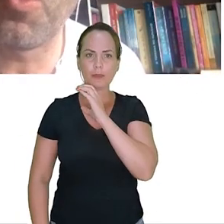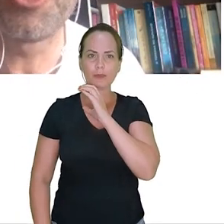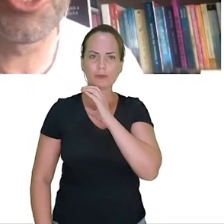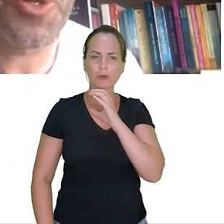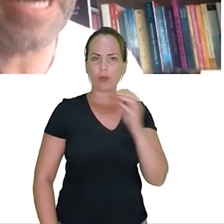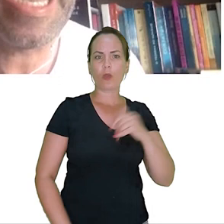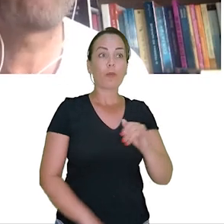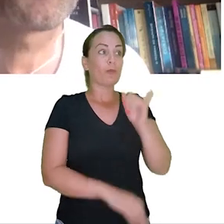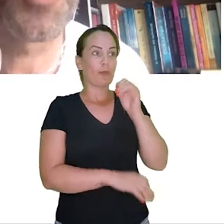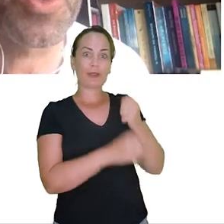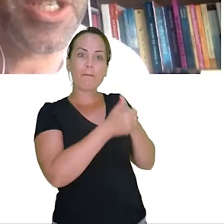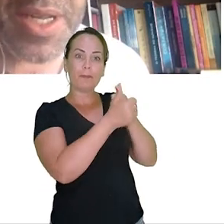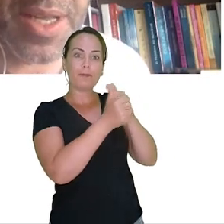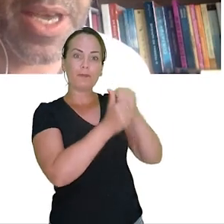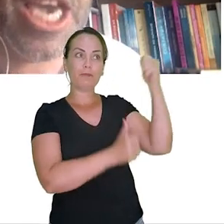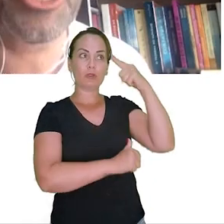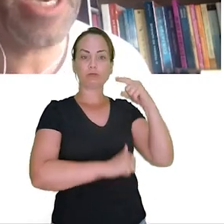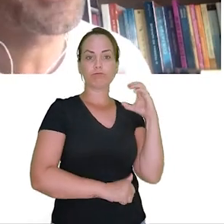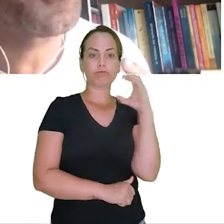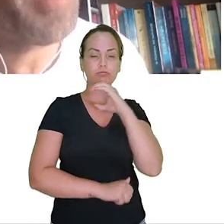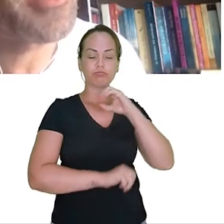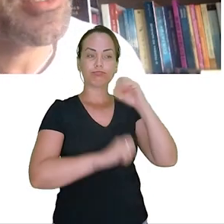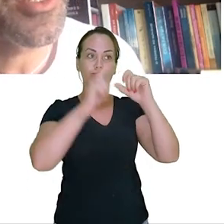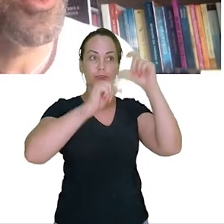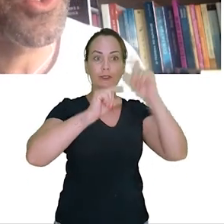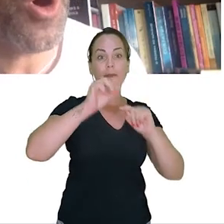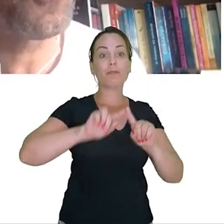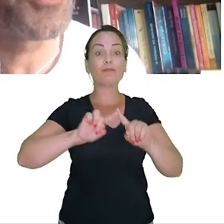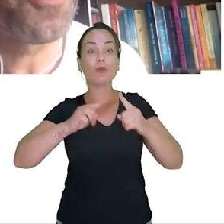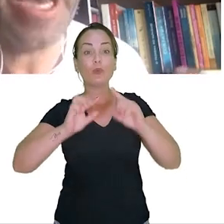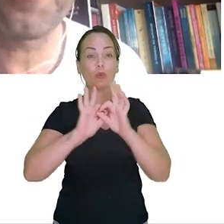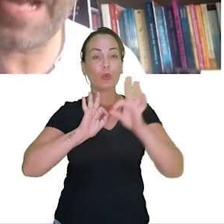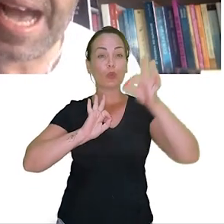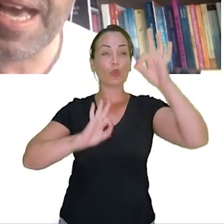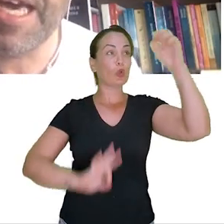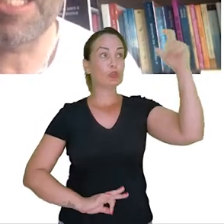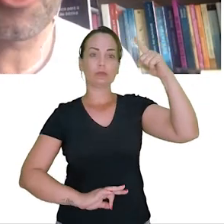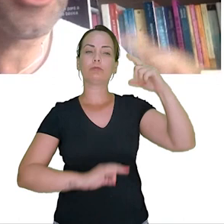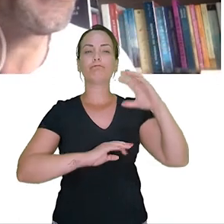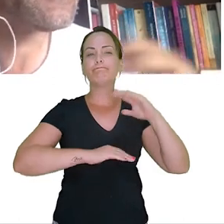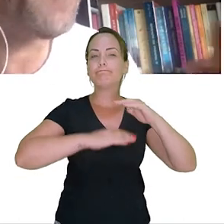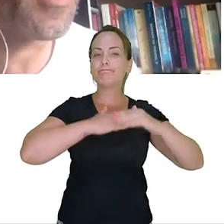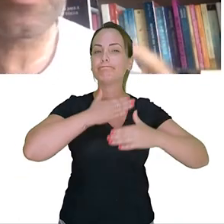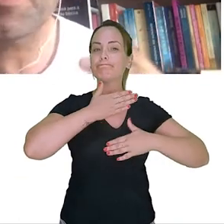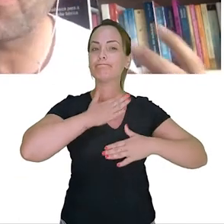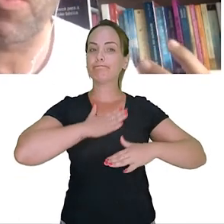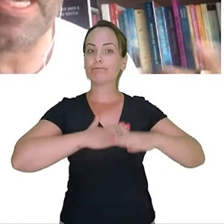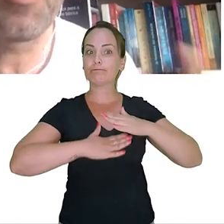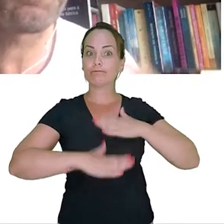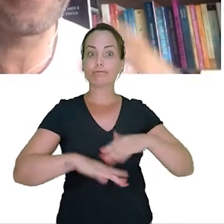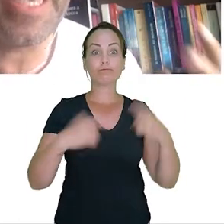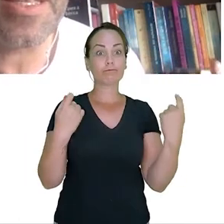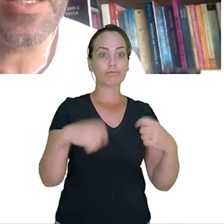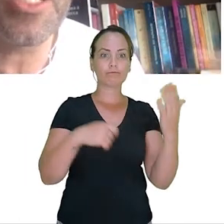do Sol giram mais rápido em torno da estrela. Já os que estão mais distantes do Sol giram mais devagar. Então a gente tem que levar em conta isso,